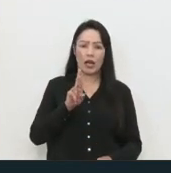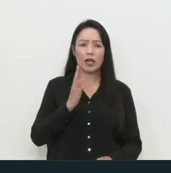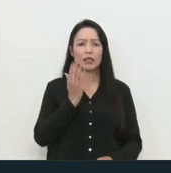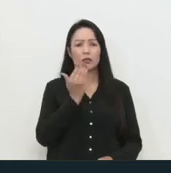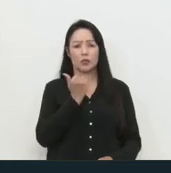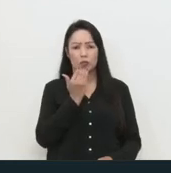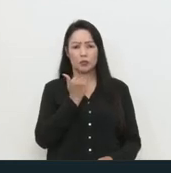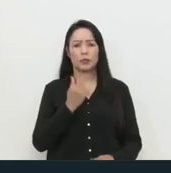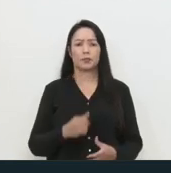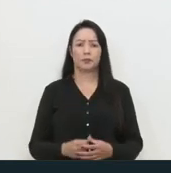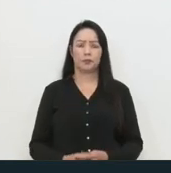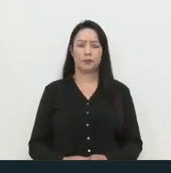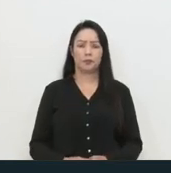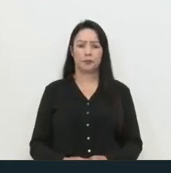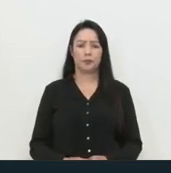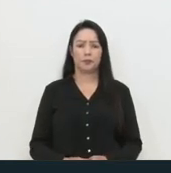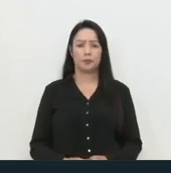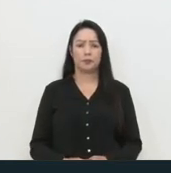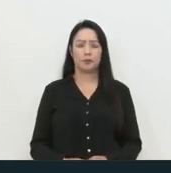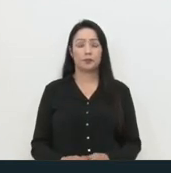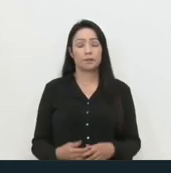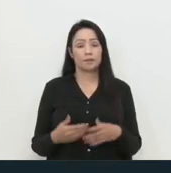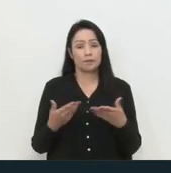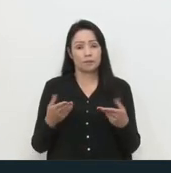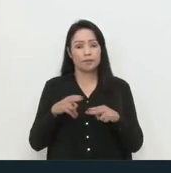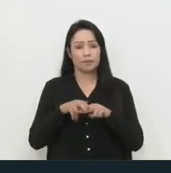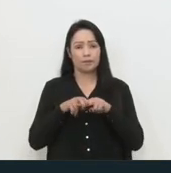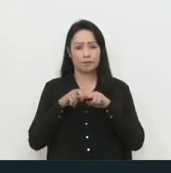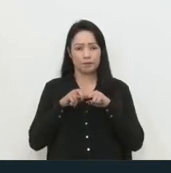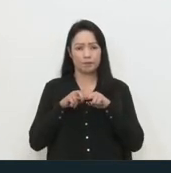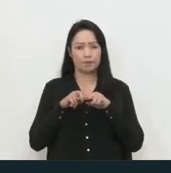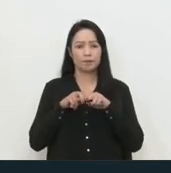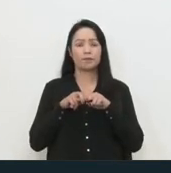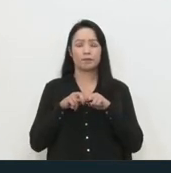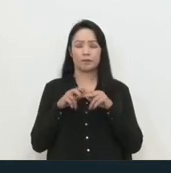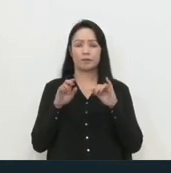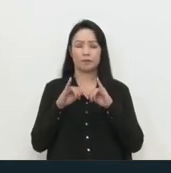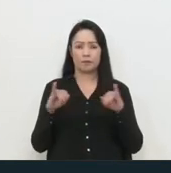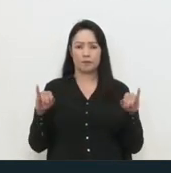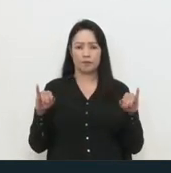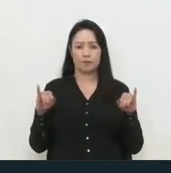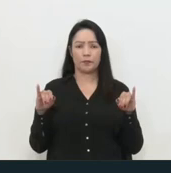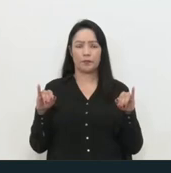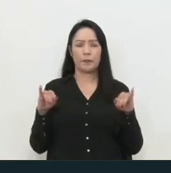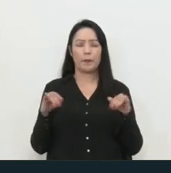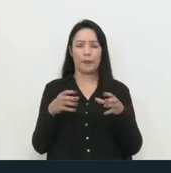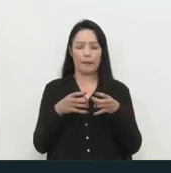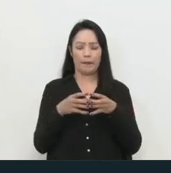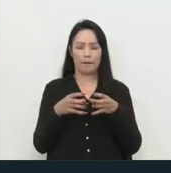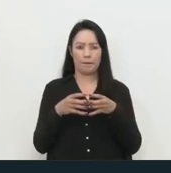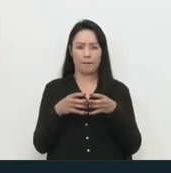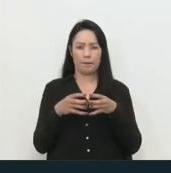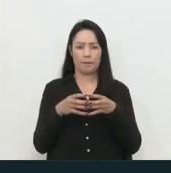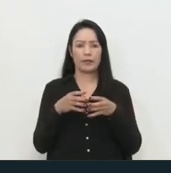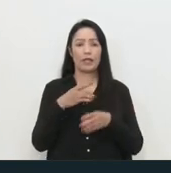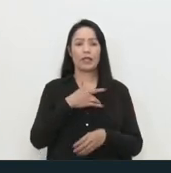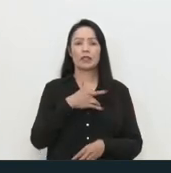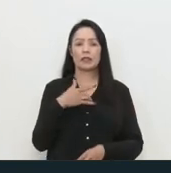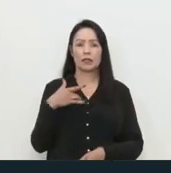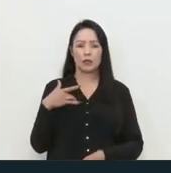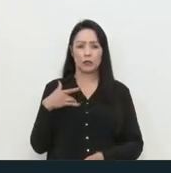por isso eu queria colocar aqui para a comissão de saúde